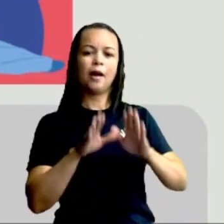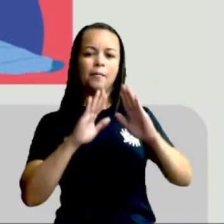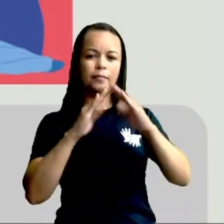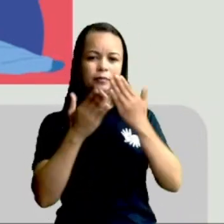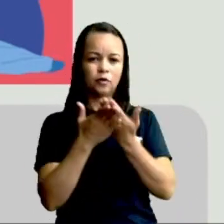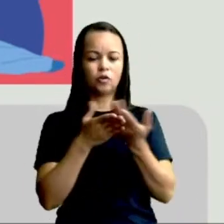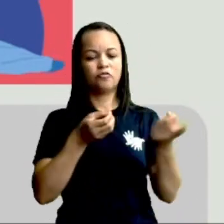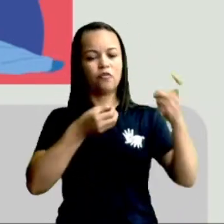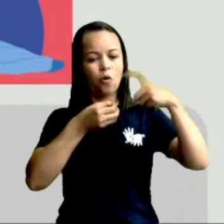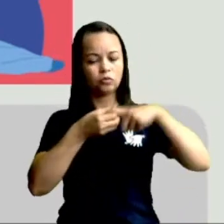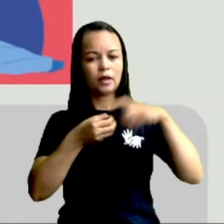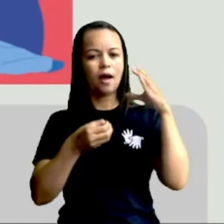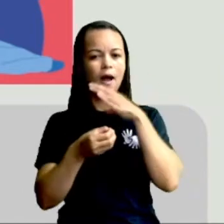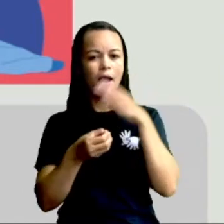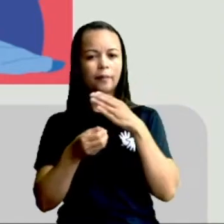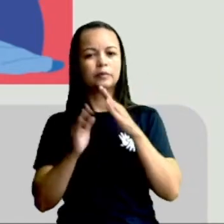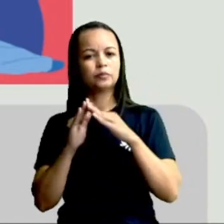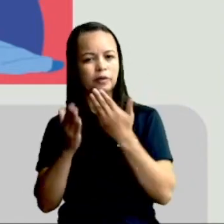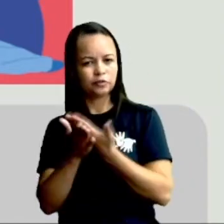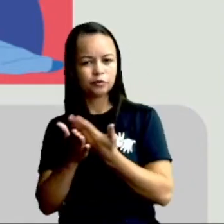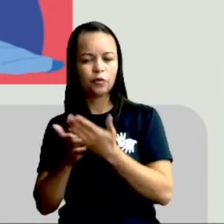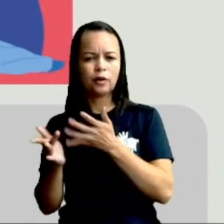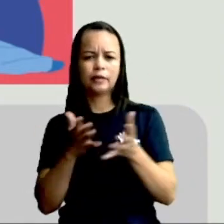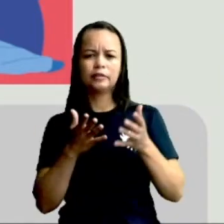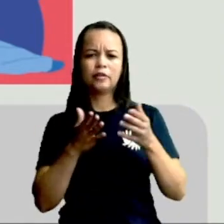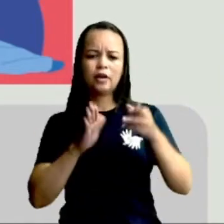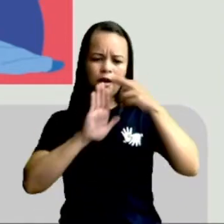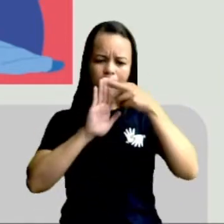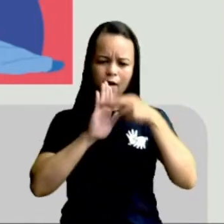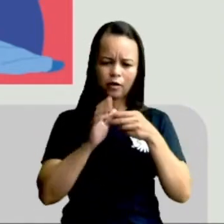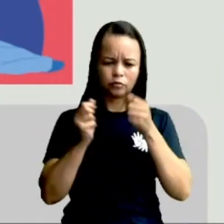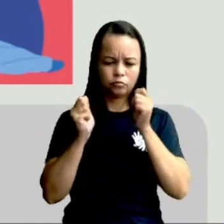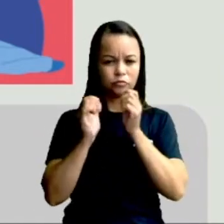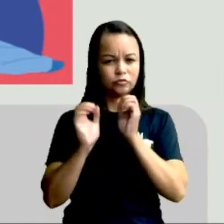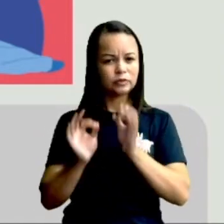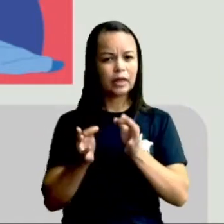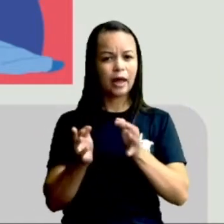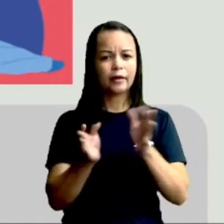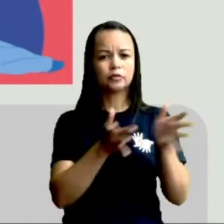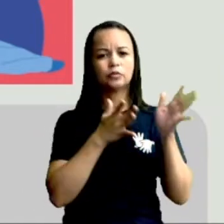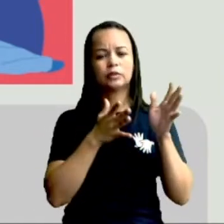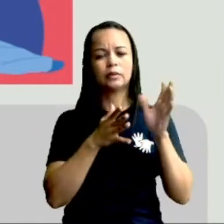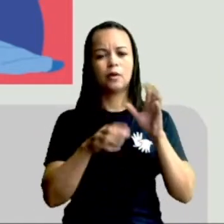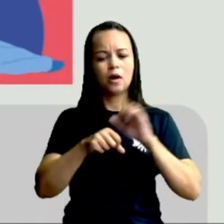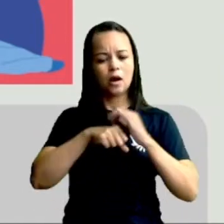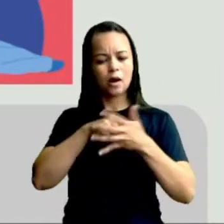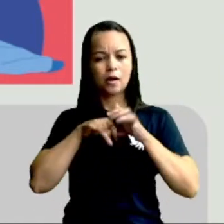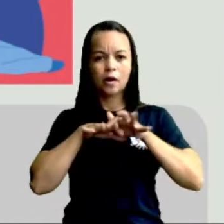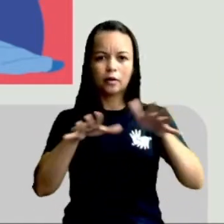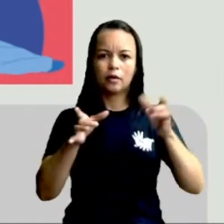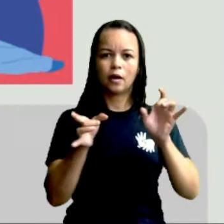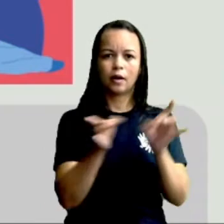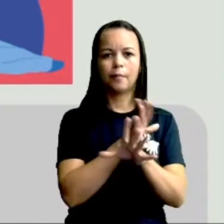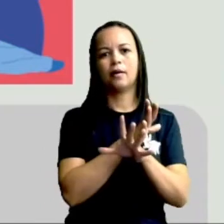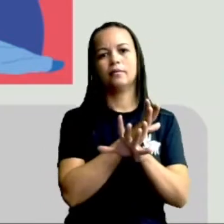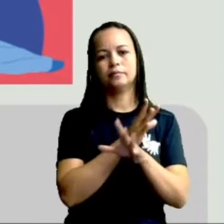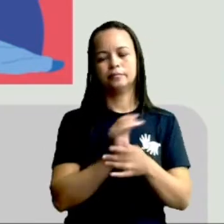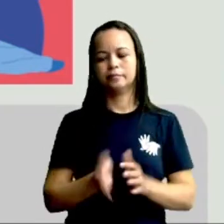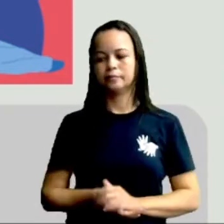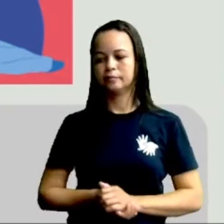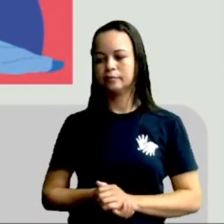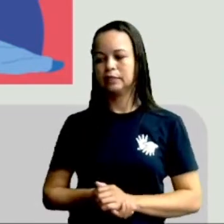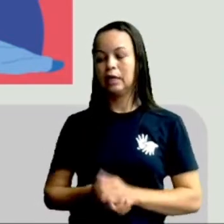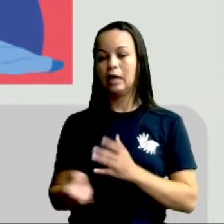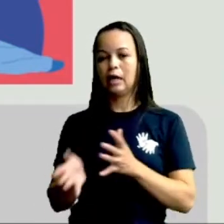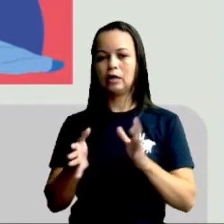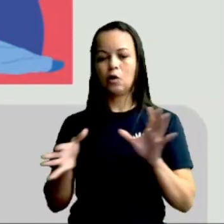podemos regressar. Se cada um fizer o que é correto sem demora, vamos mandar o coronavírus embora. A nossa